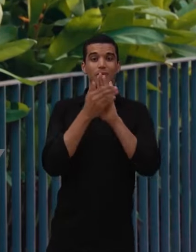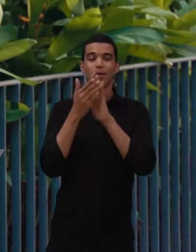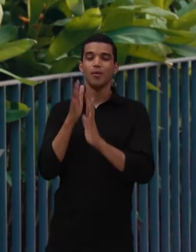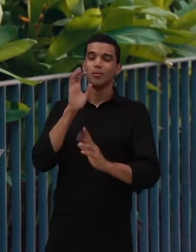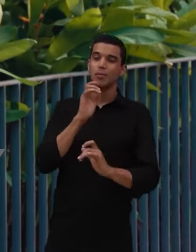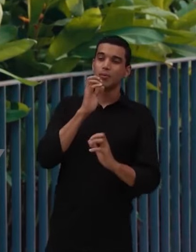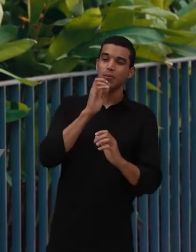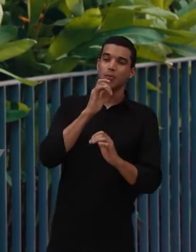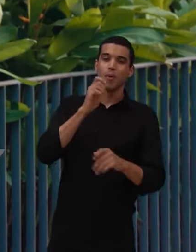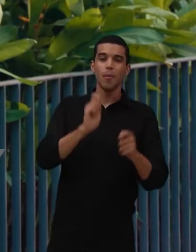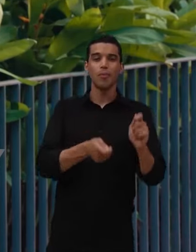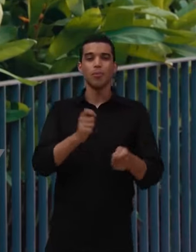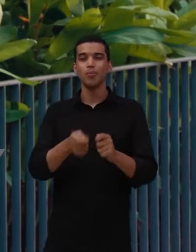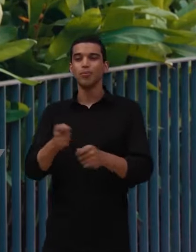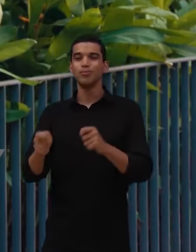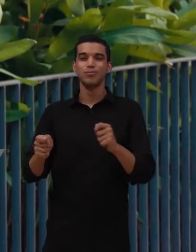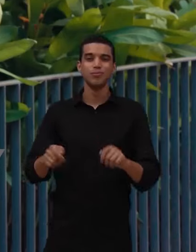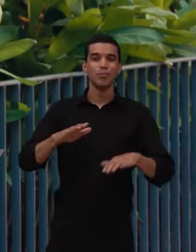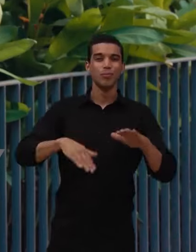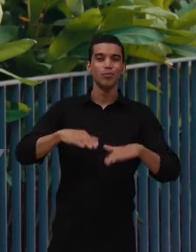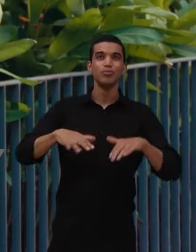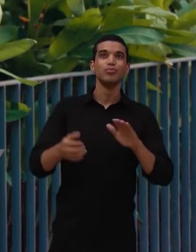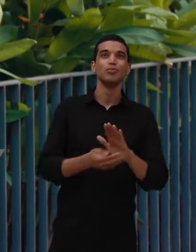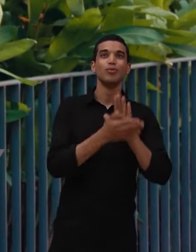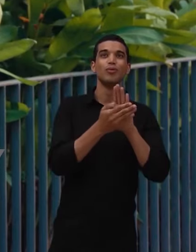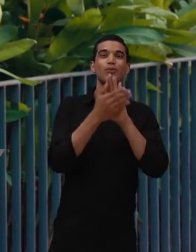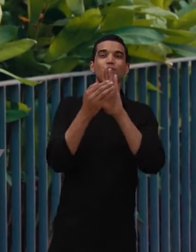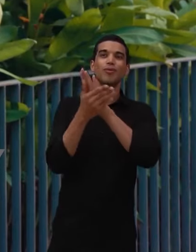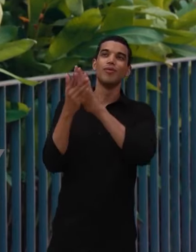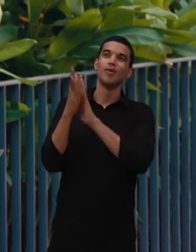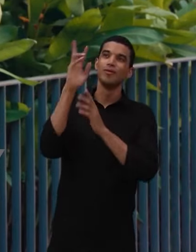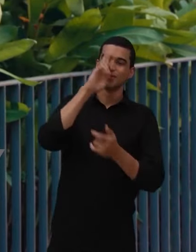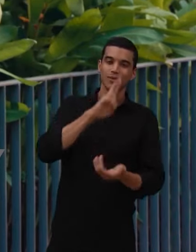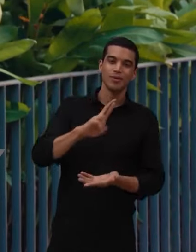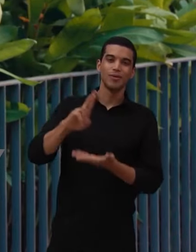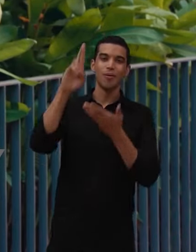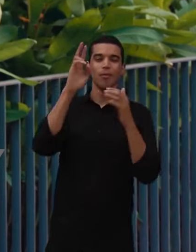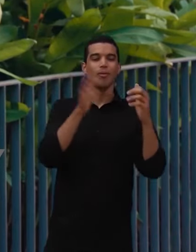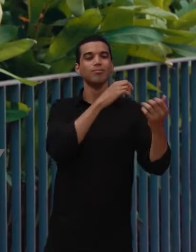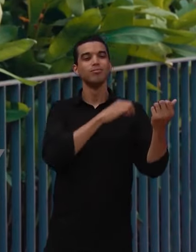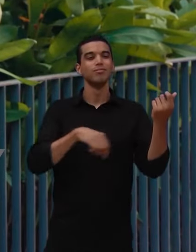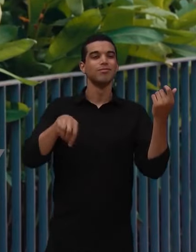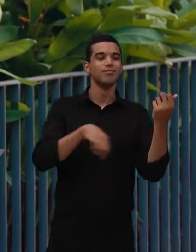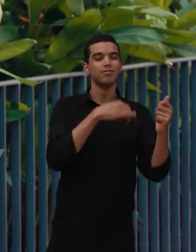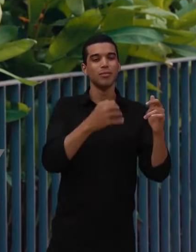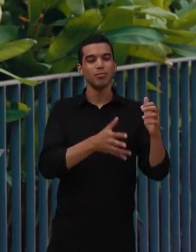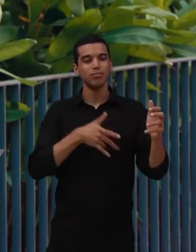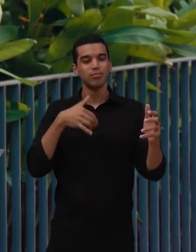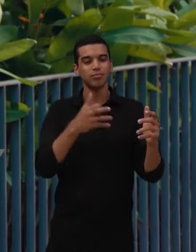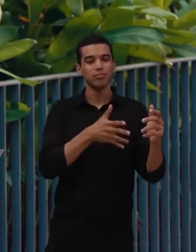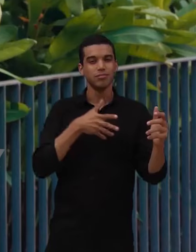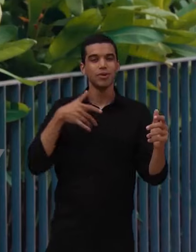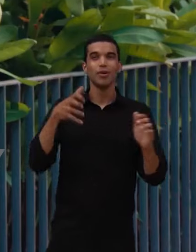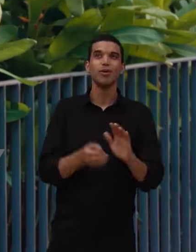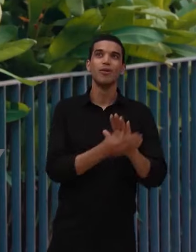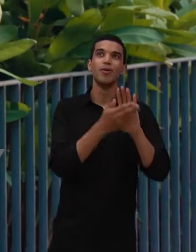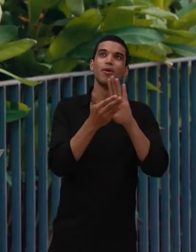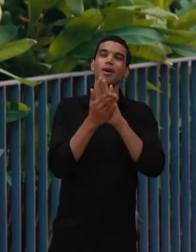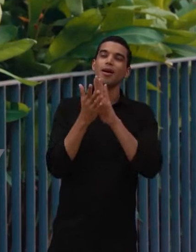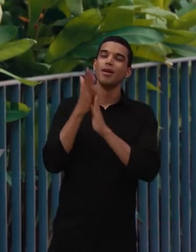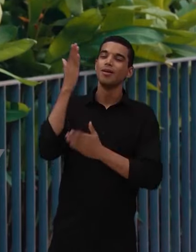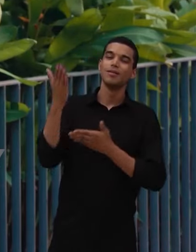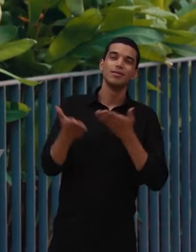o adufe e a flauta, louvai-o com instrumento de cordas e com flautas, louvai-o